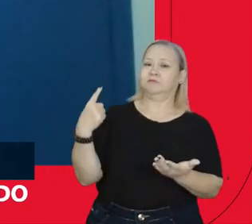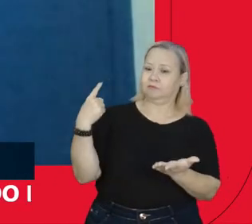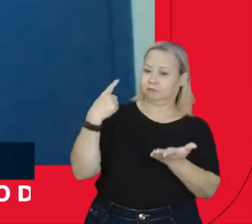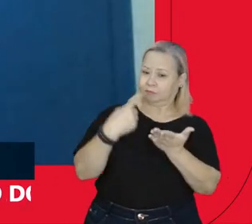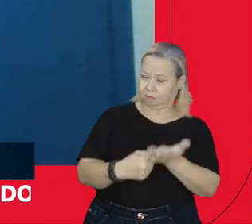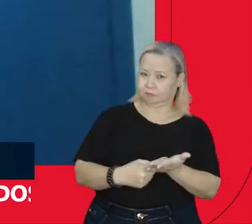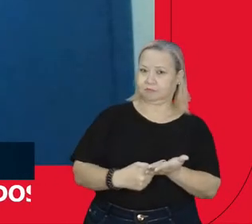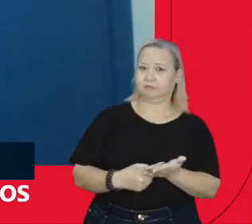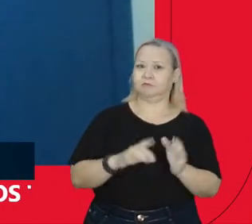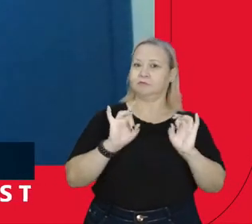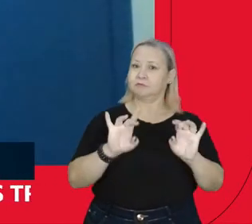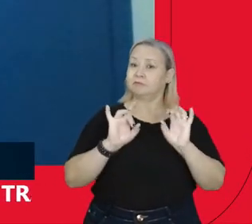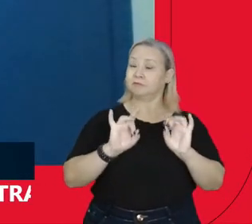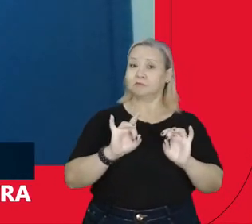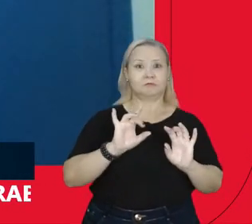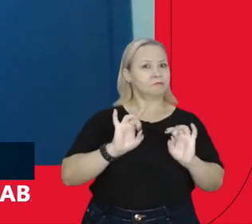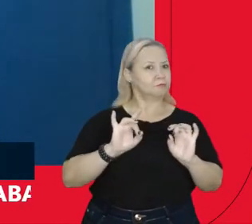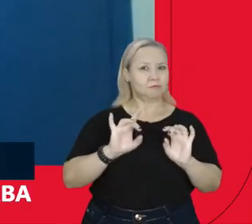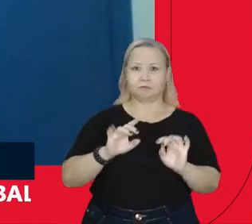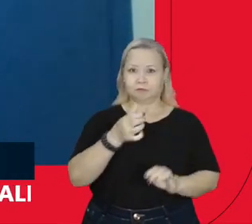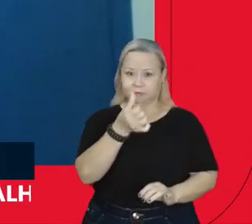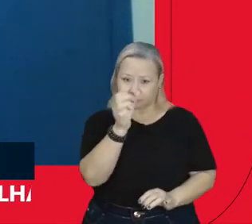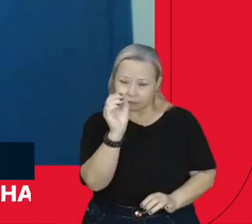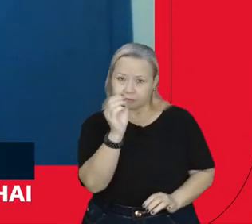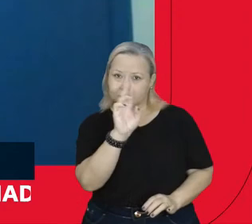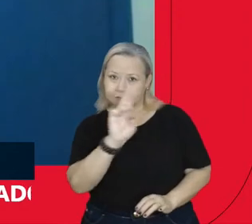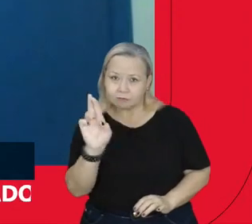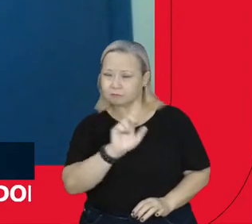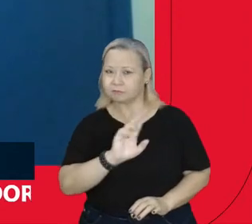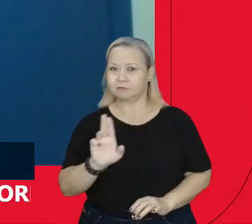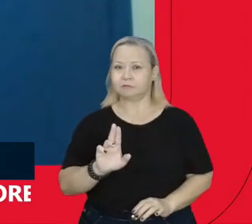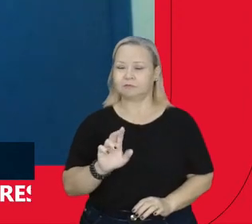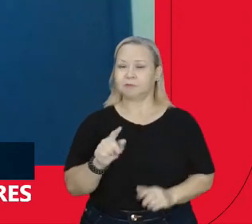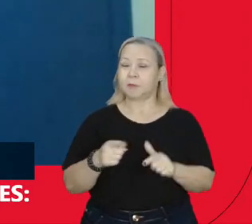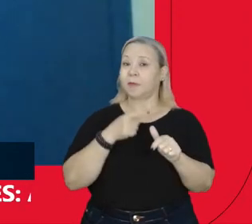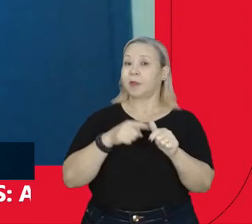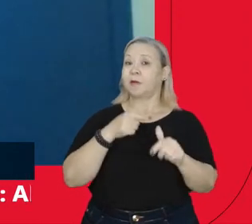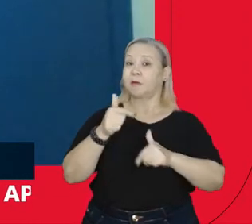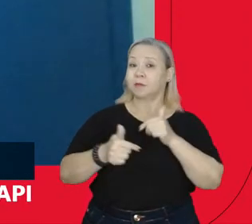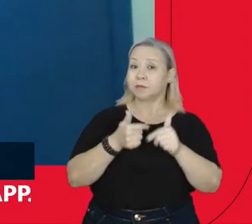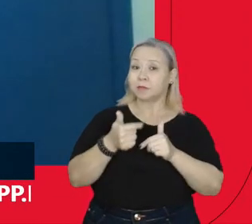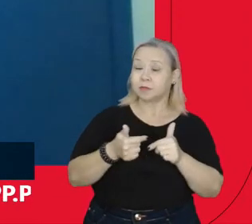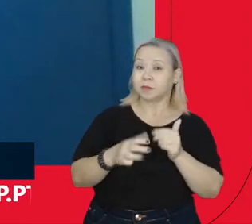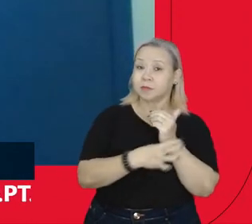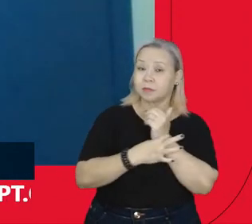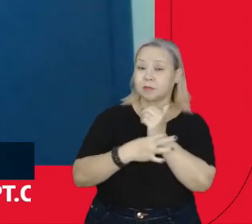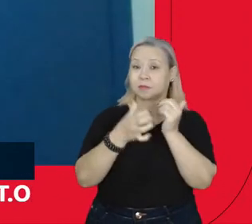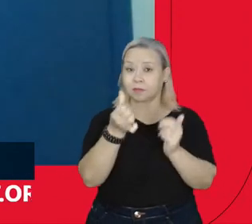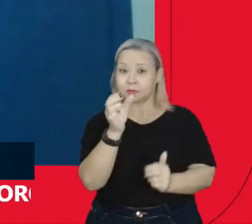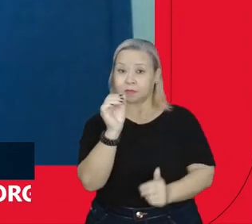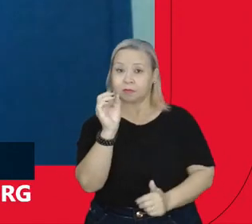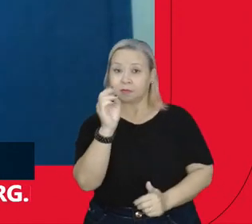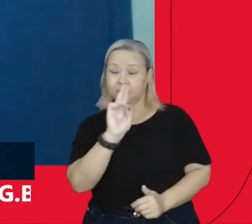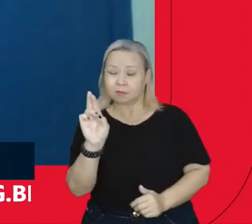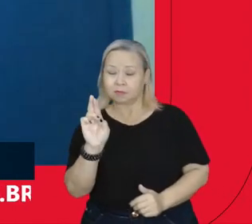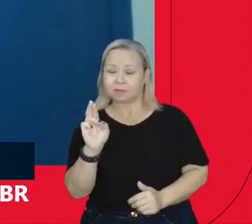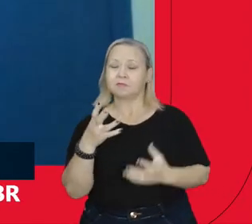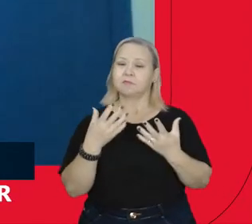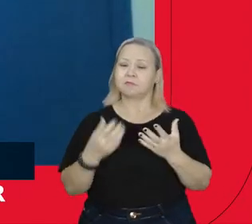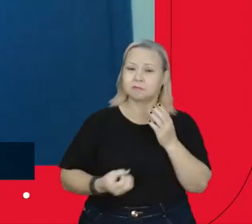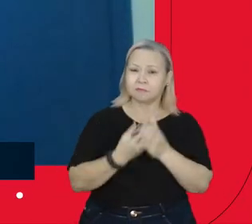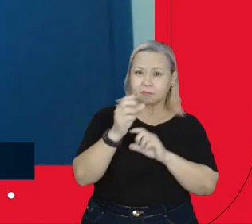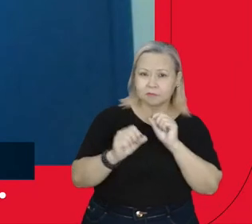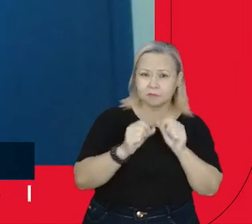os R$600, né, que nós estamos... Primeira tarefa, garantir os R$600. Assumir, criar condições para